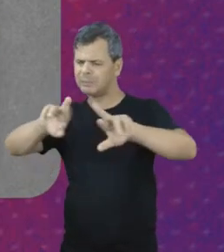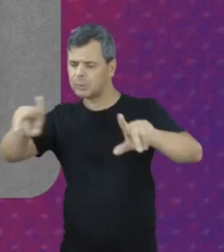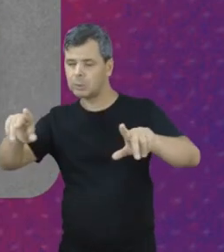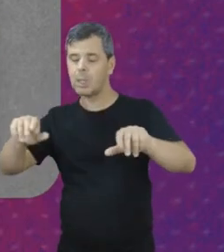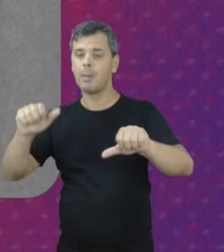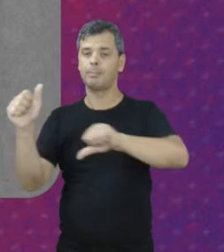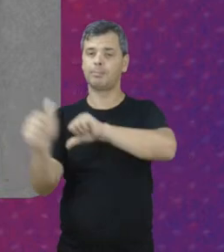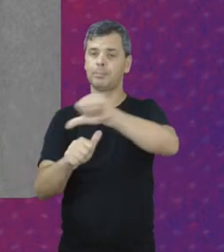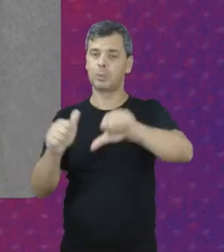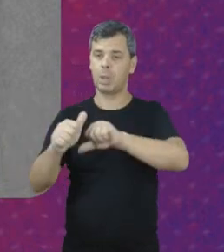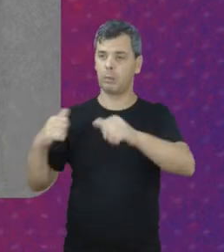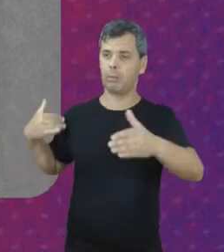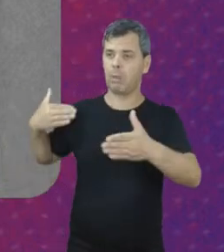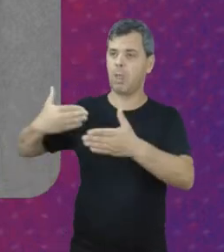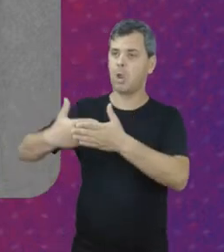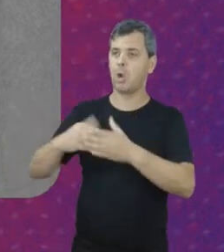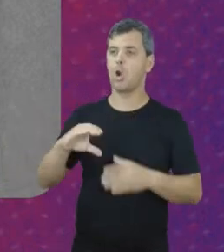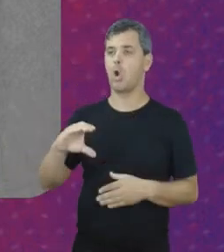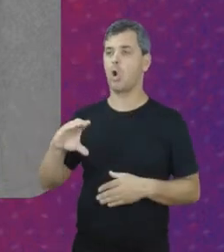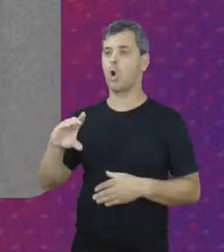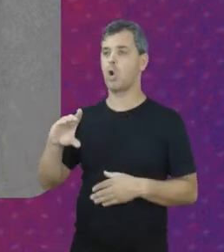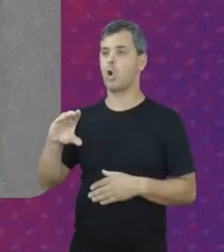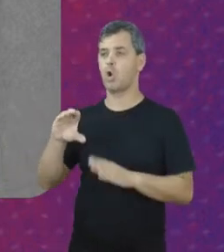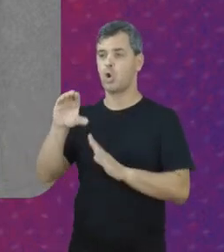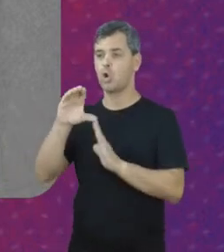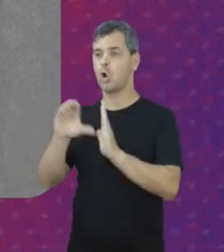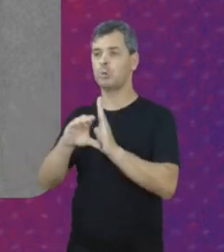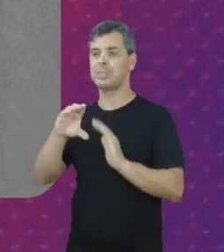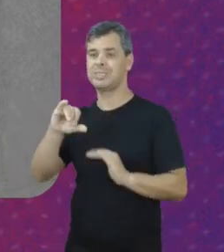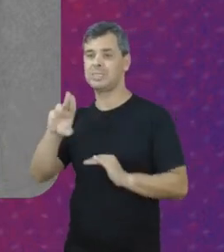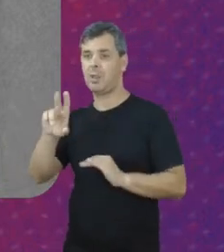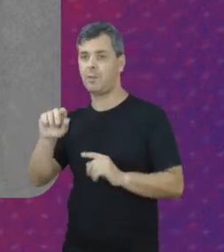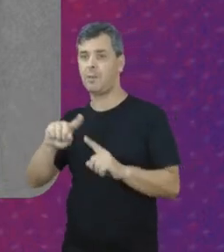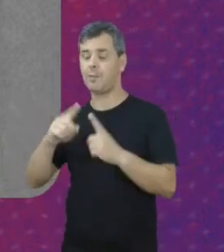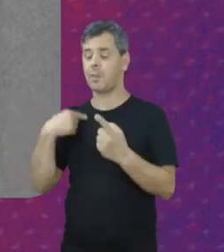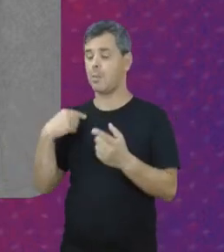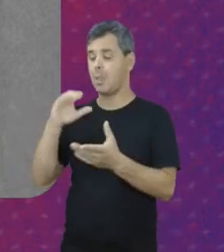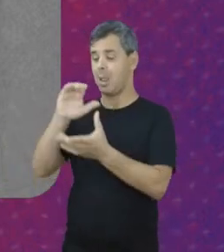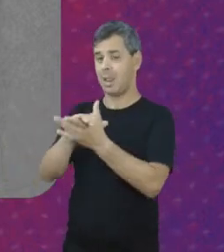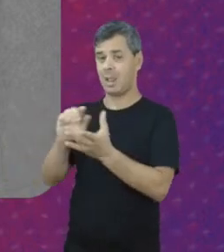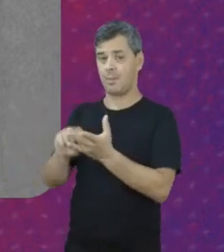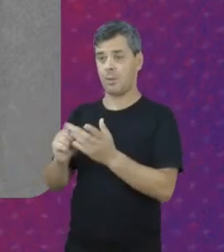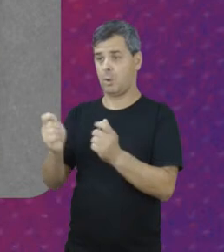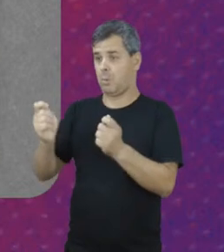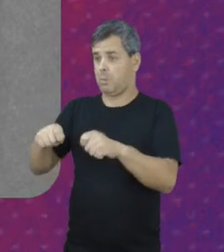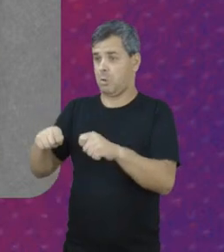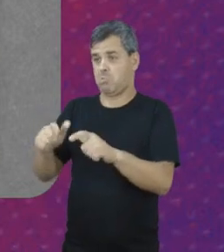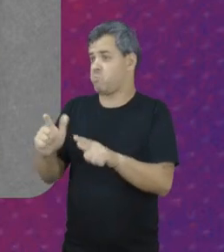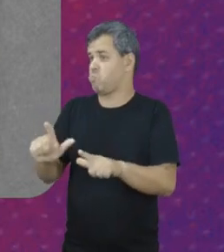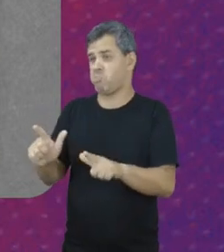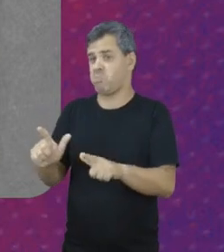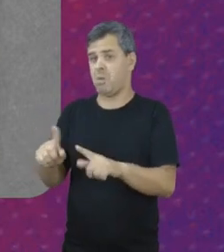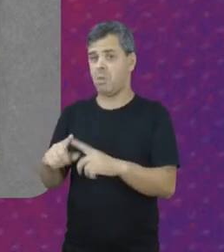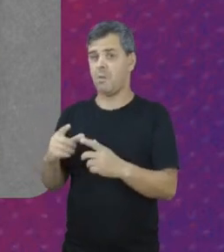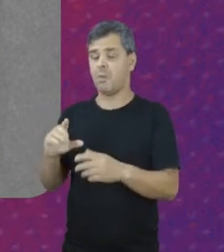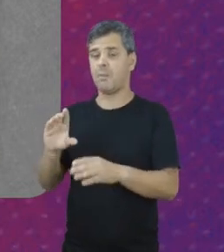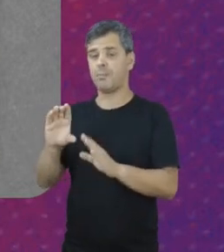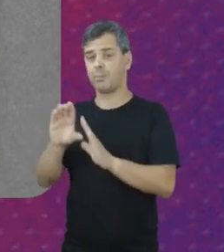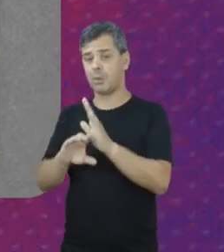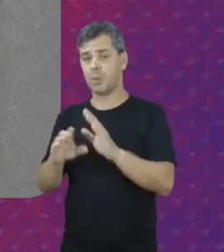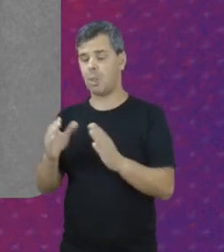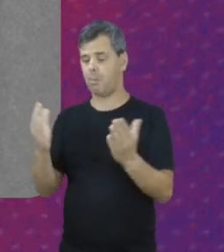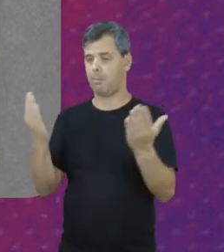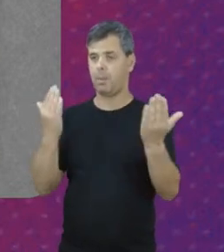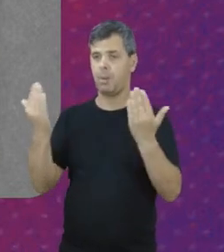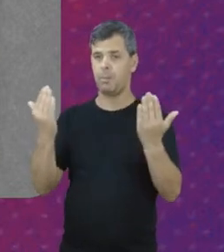né? Enquanto o Código de 17 considerava a mulher casada do ponto de vista incapaz do ponto de vista civil, né,